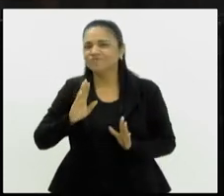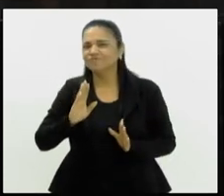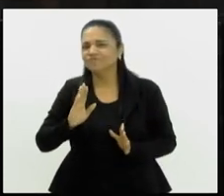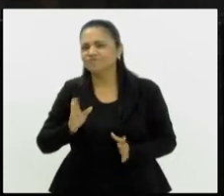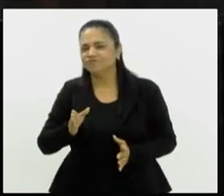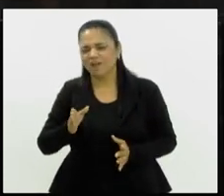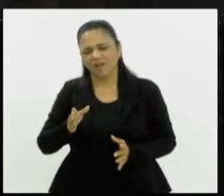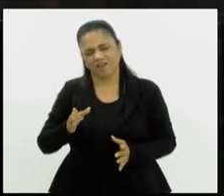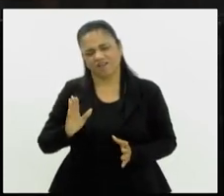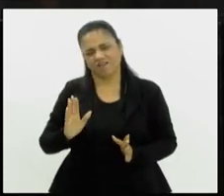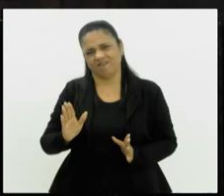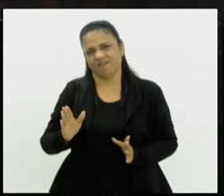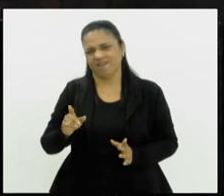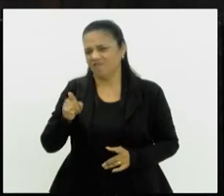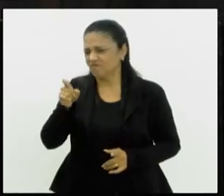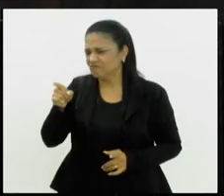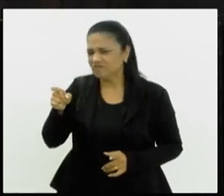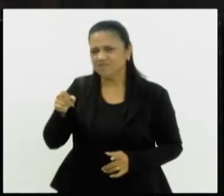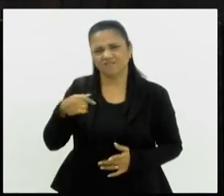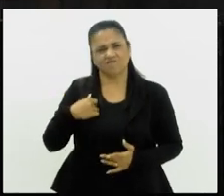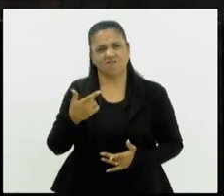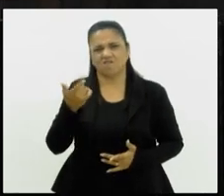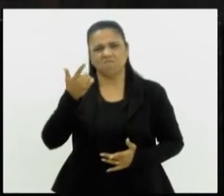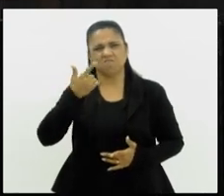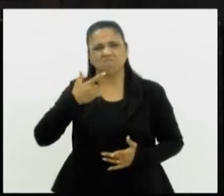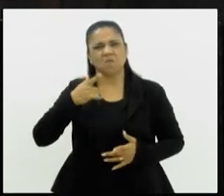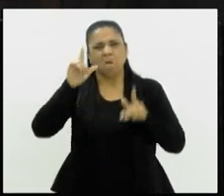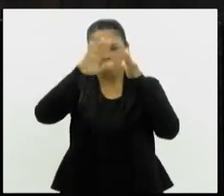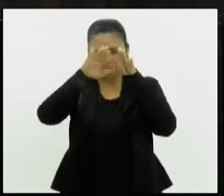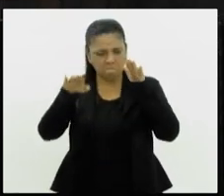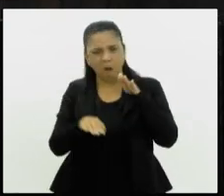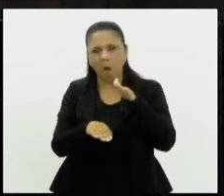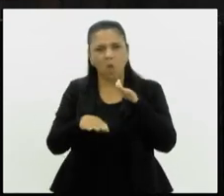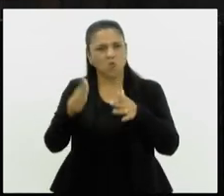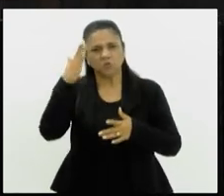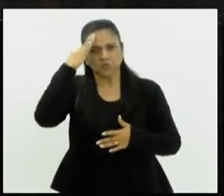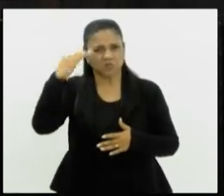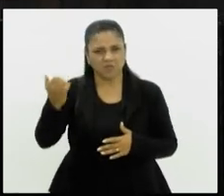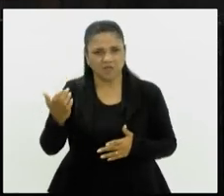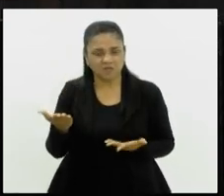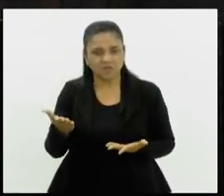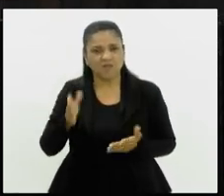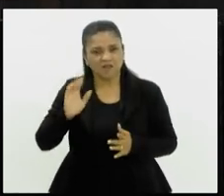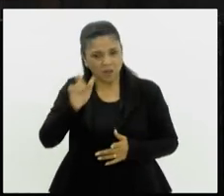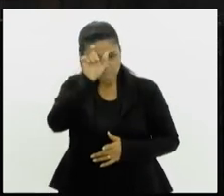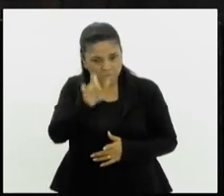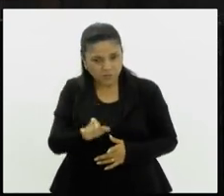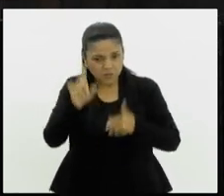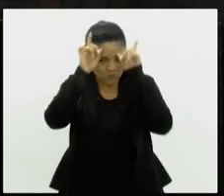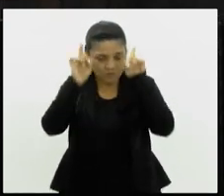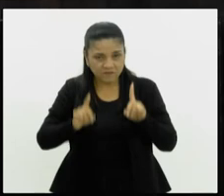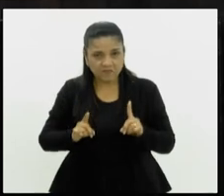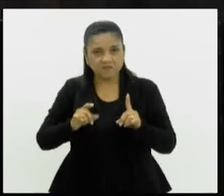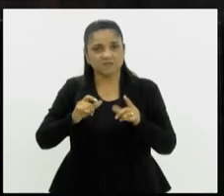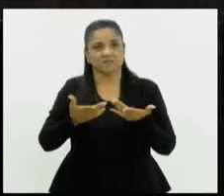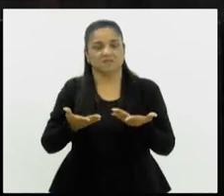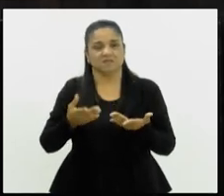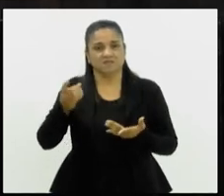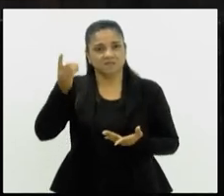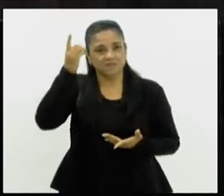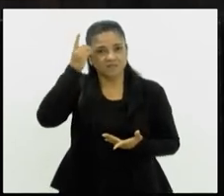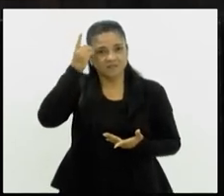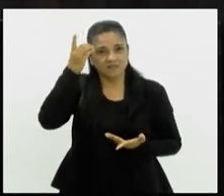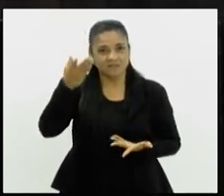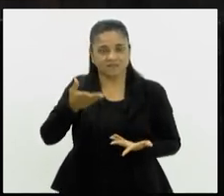o senhor que vai catapultá-la ao sucesso, ela já é pessoa com deficiência, com síndrome de Down,